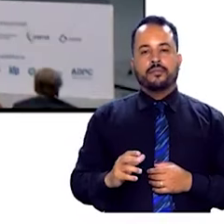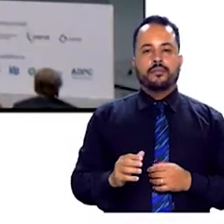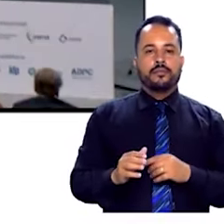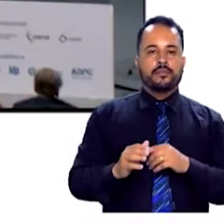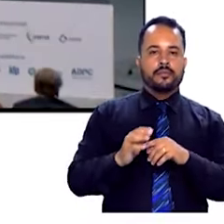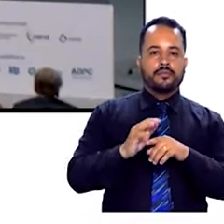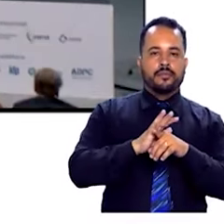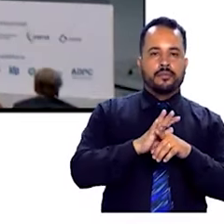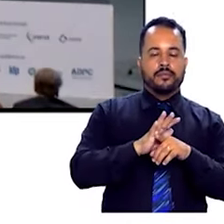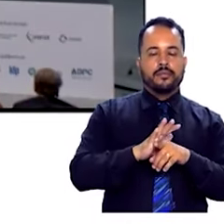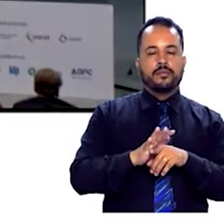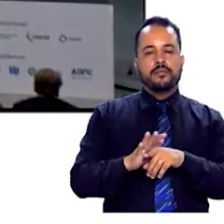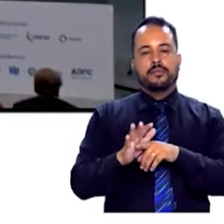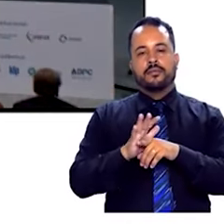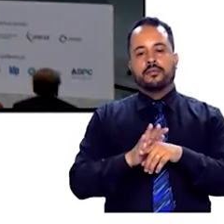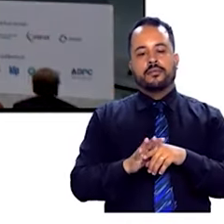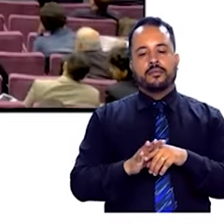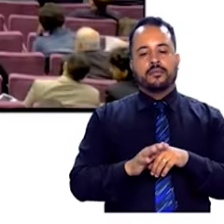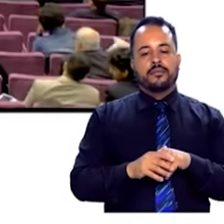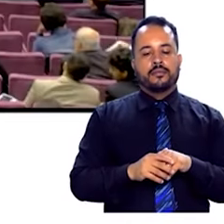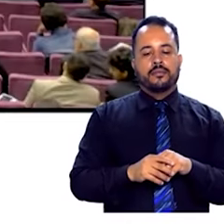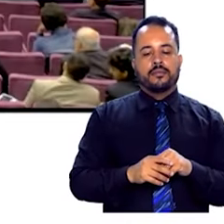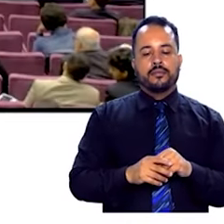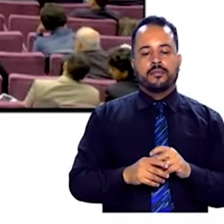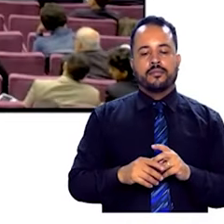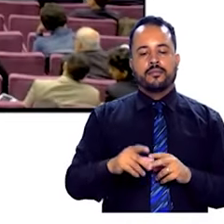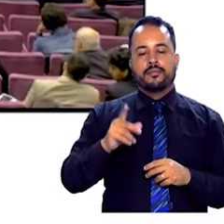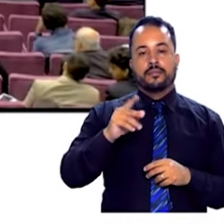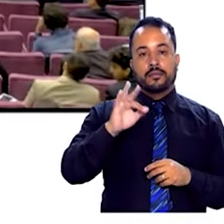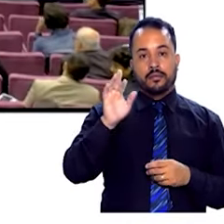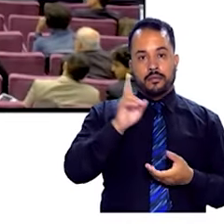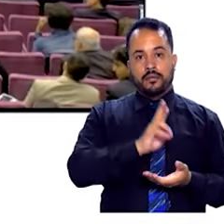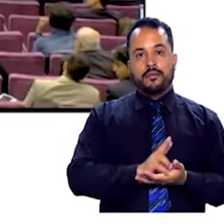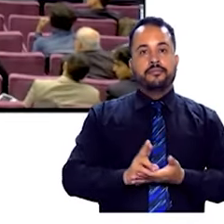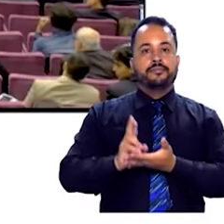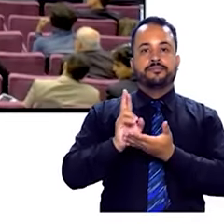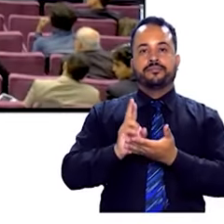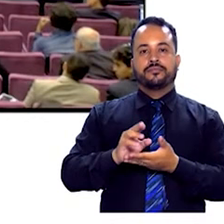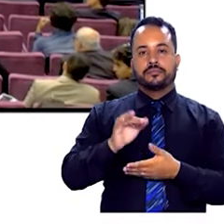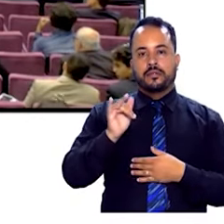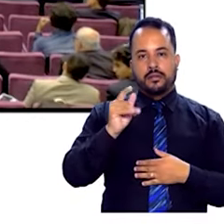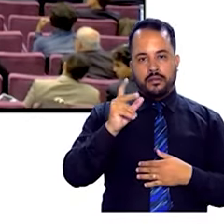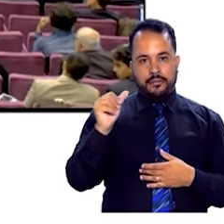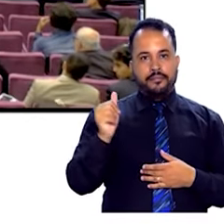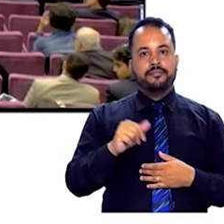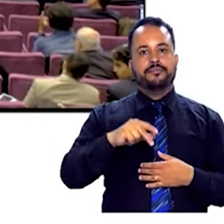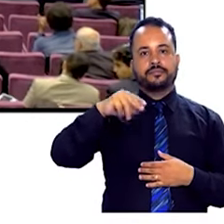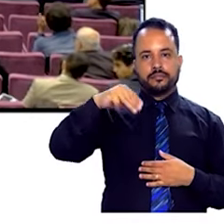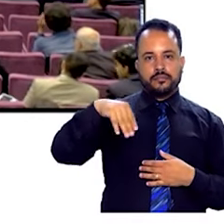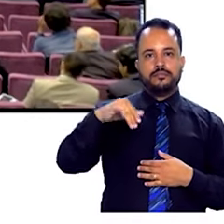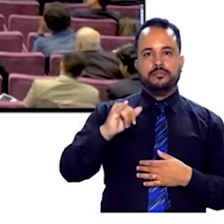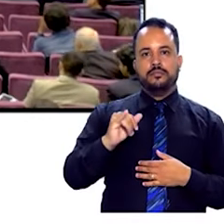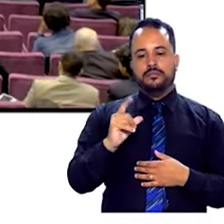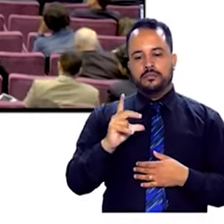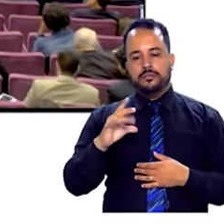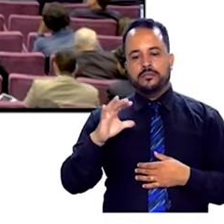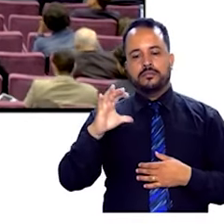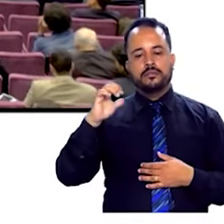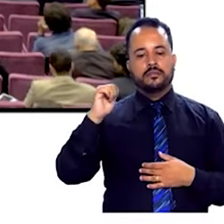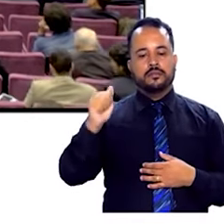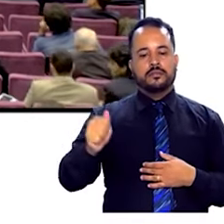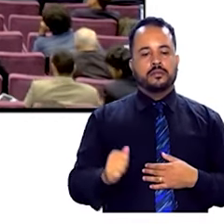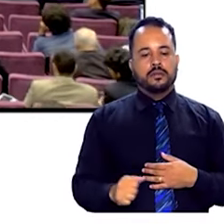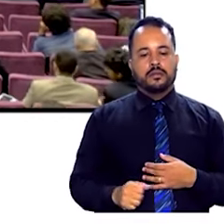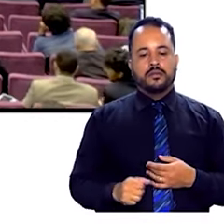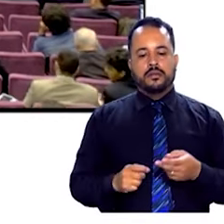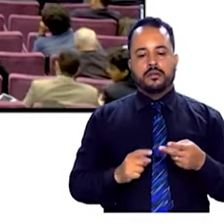em Paris um também na Universidade de Cambridge e Universidade de Milão llm llm Dres